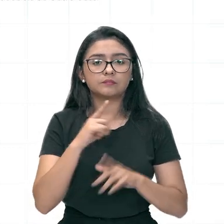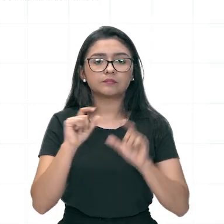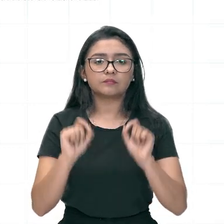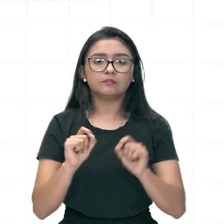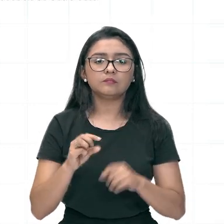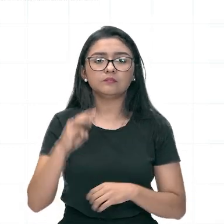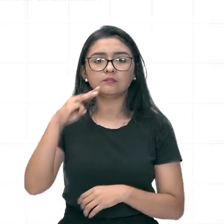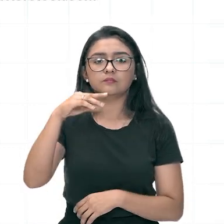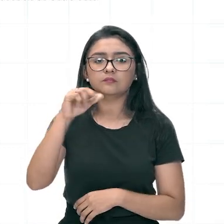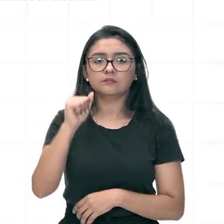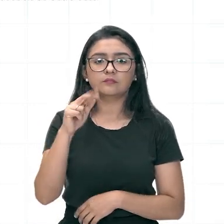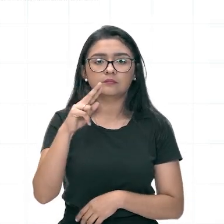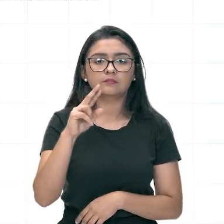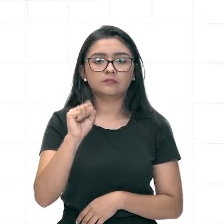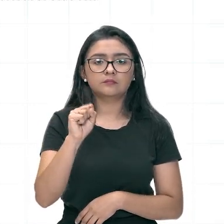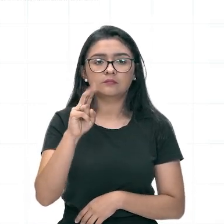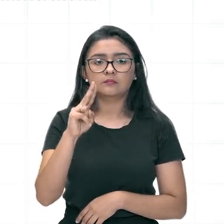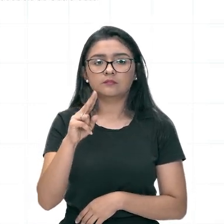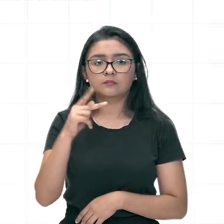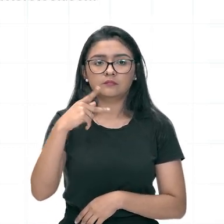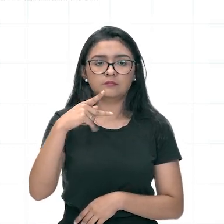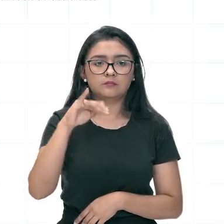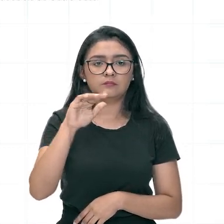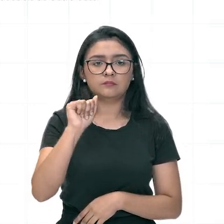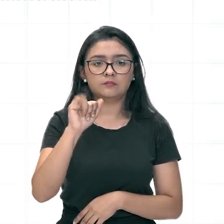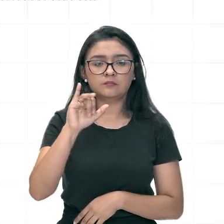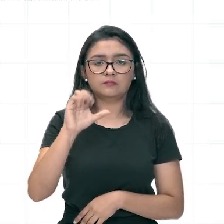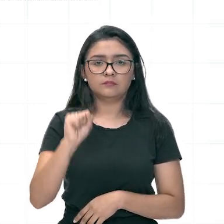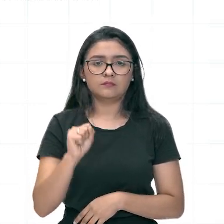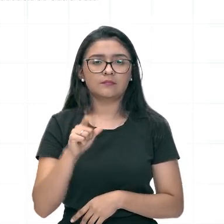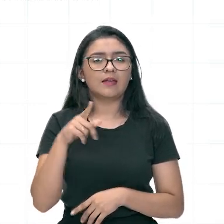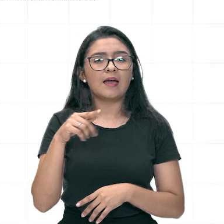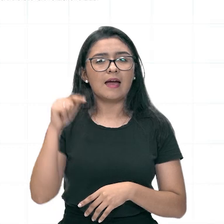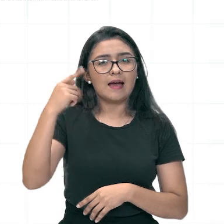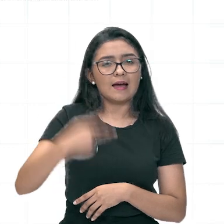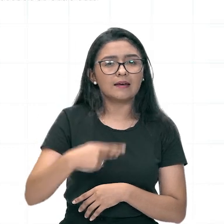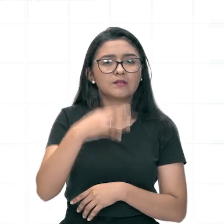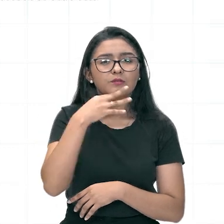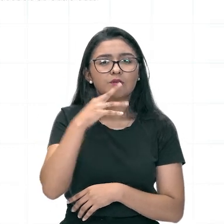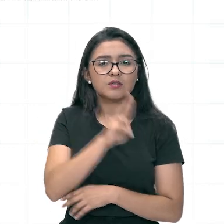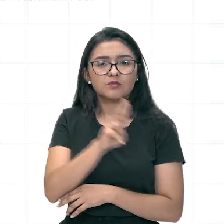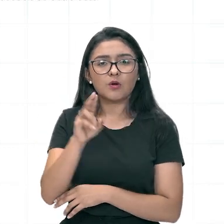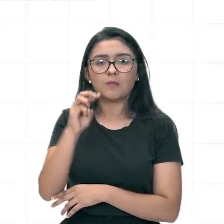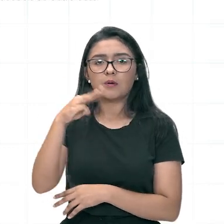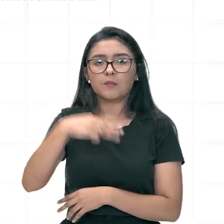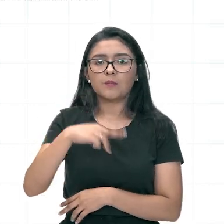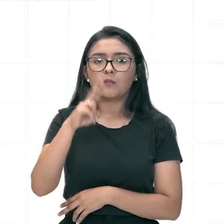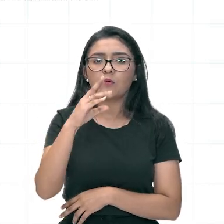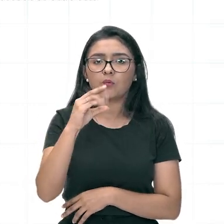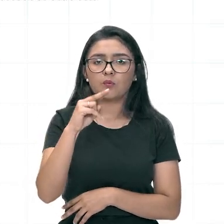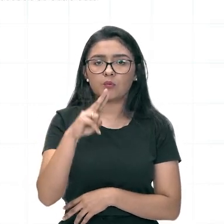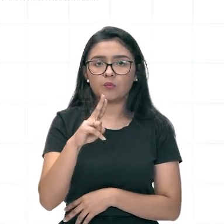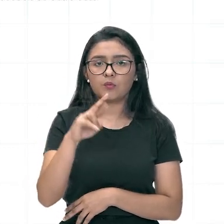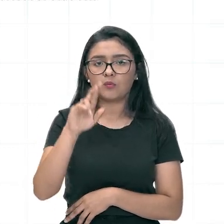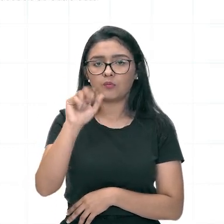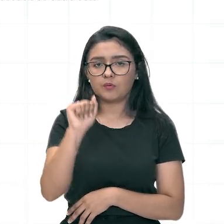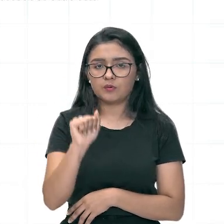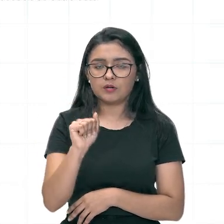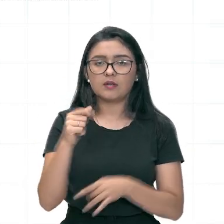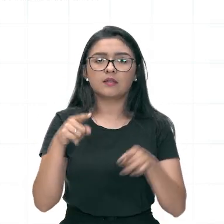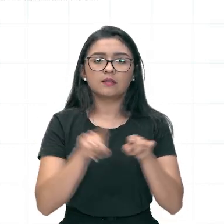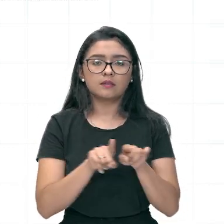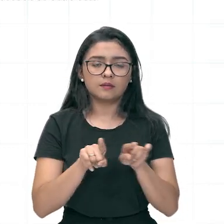aí os marsupiais. Essa aí é bem conhecida nossa, né? A famosa mucura, né? Que a gente, em algumas regiões, também chamada